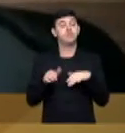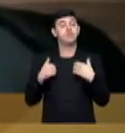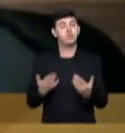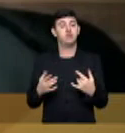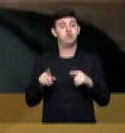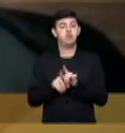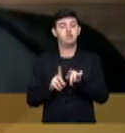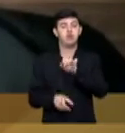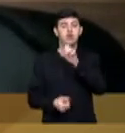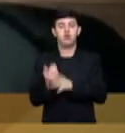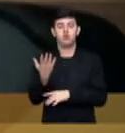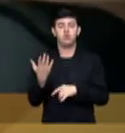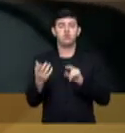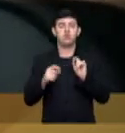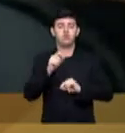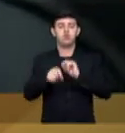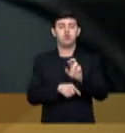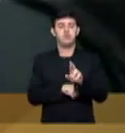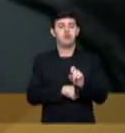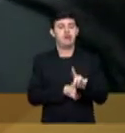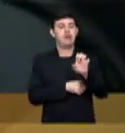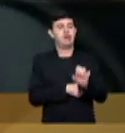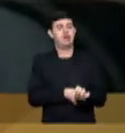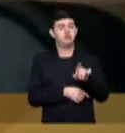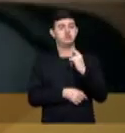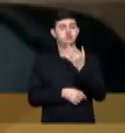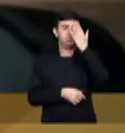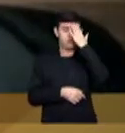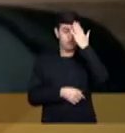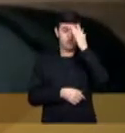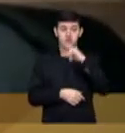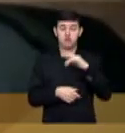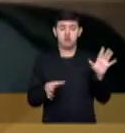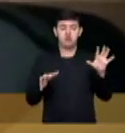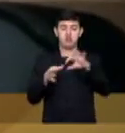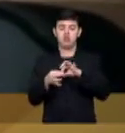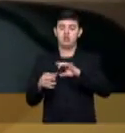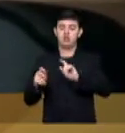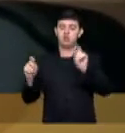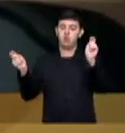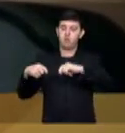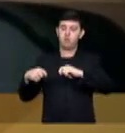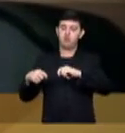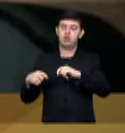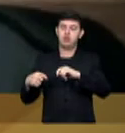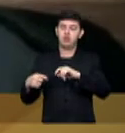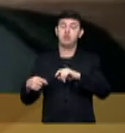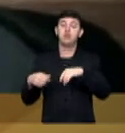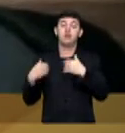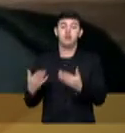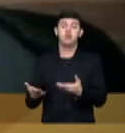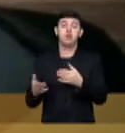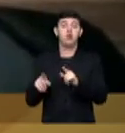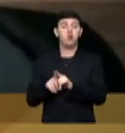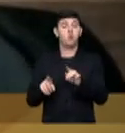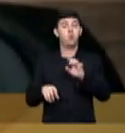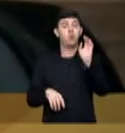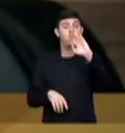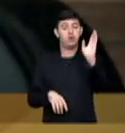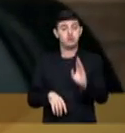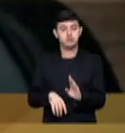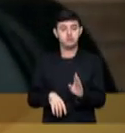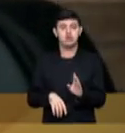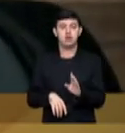Ao construir uma rede interligada de competências, o Estado, lato sensu, em sentido